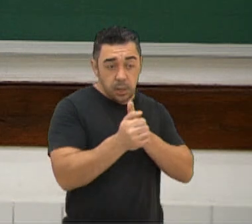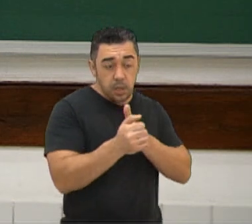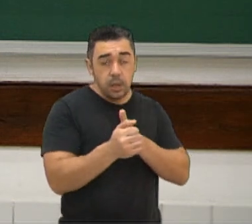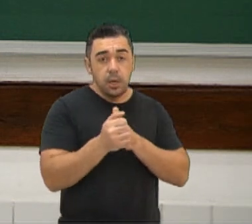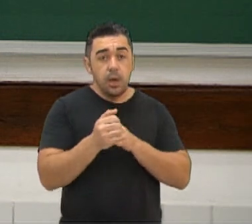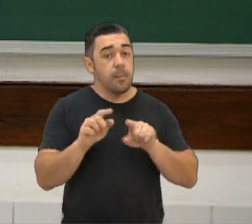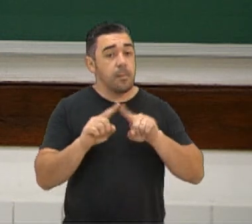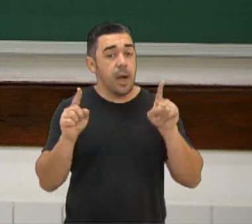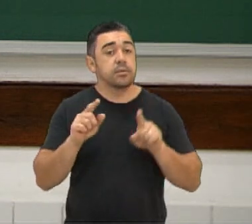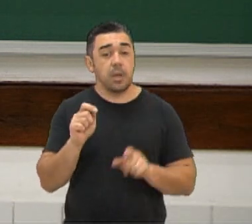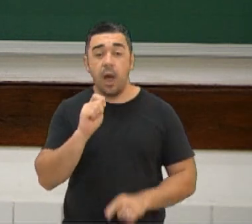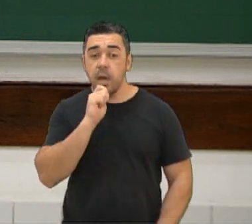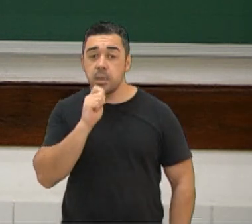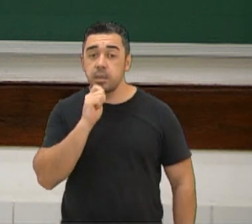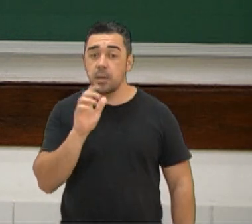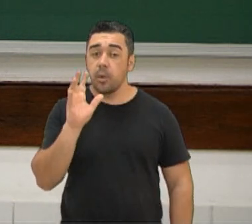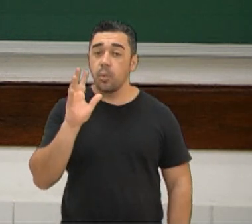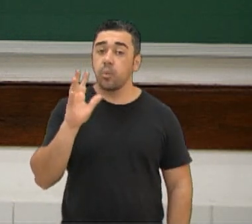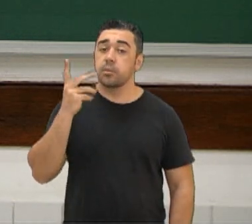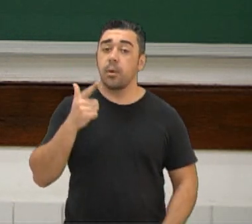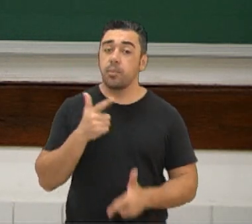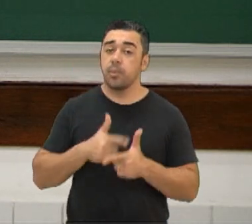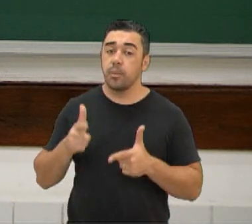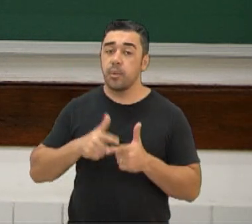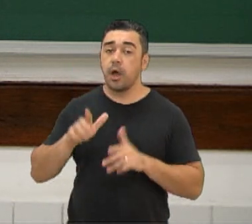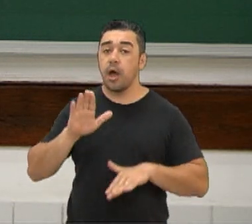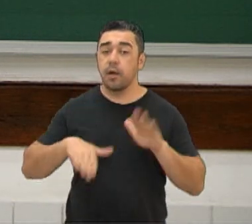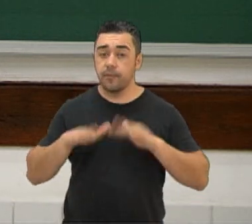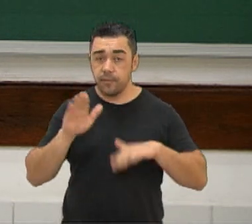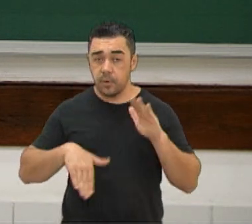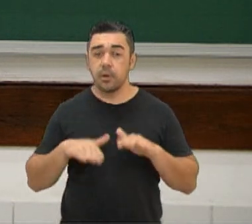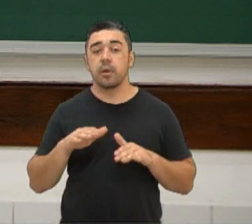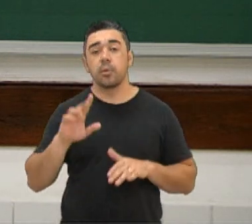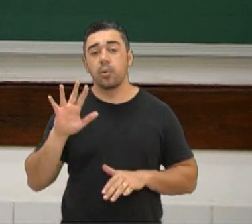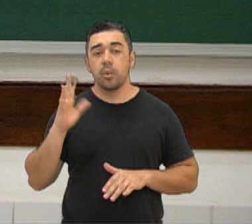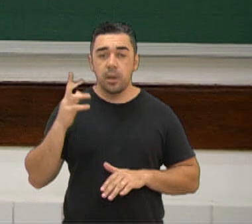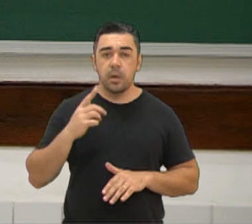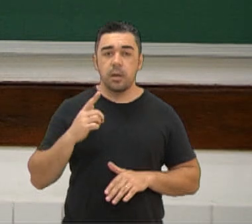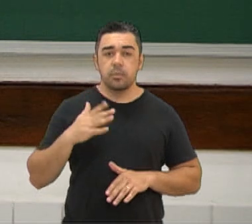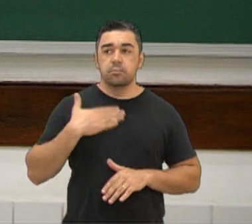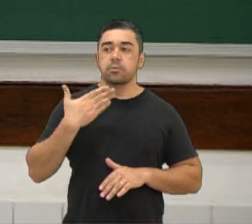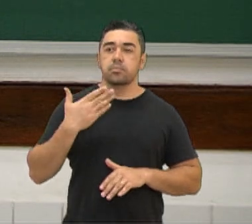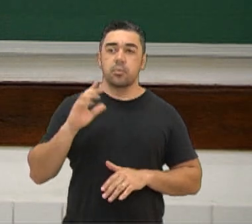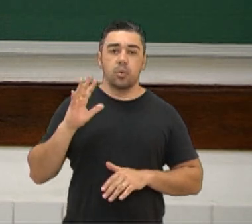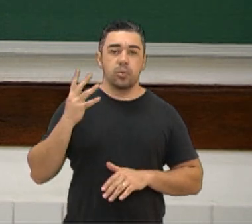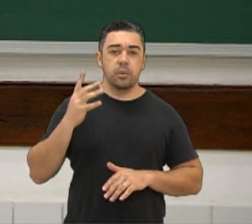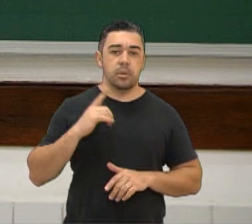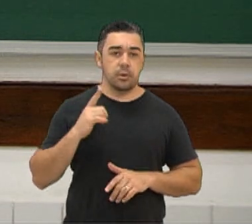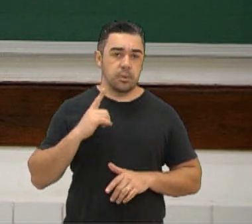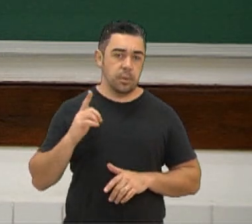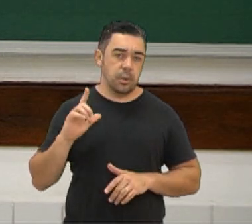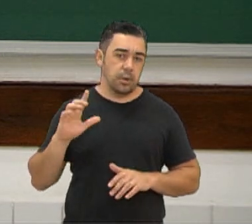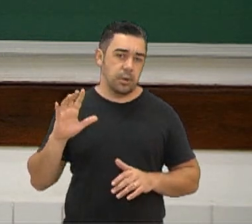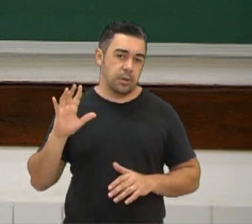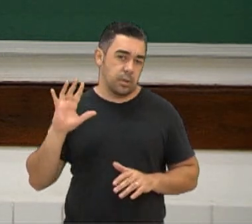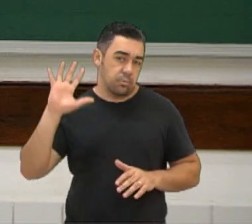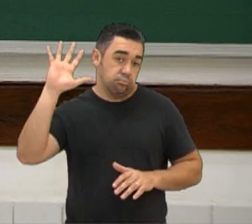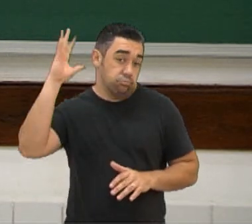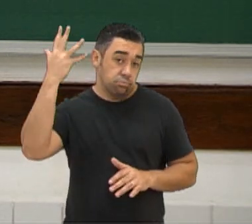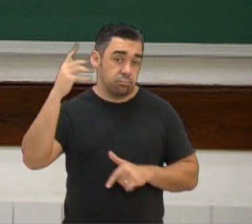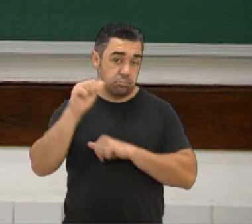ainda sofriam, né? Ali, às vezes, essas surpresas que a natureza